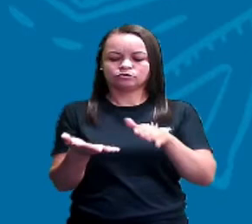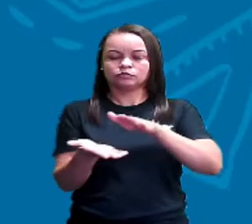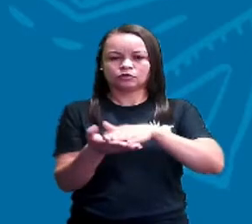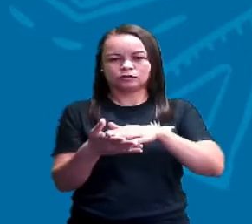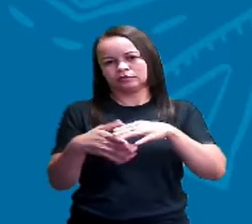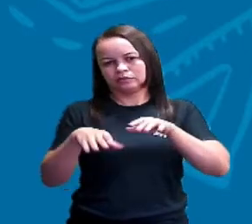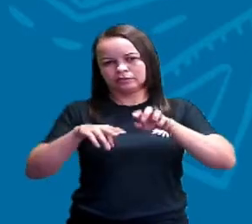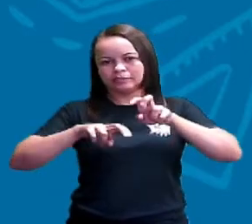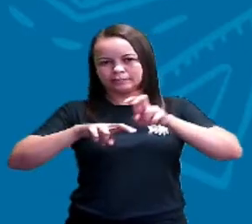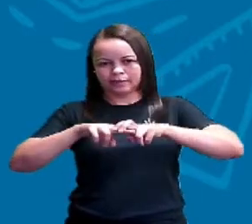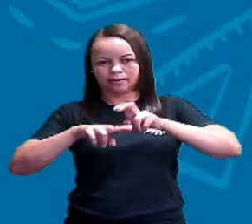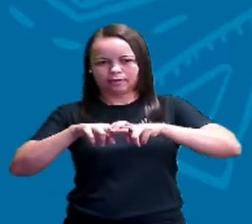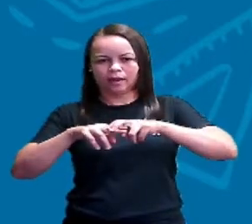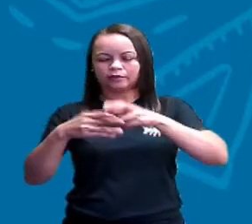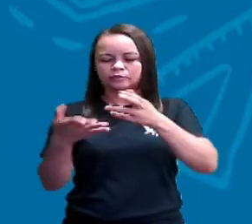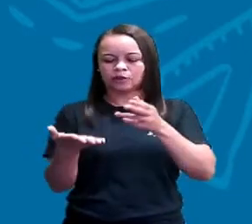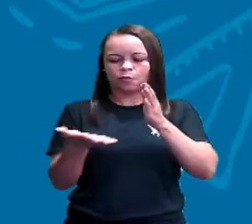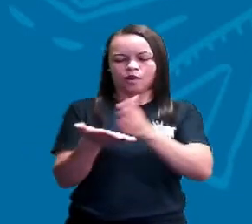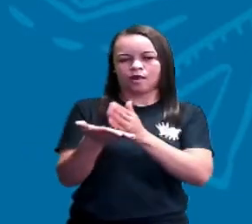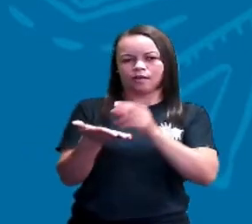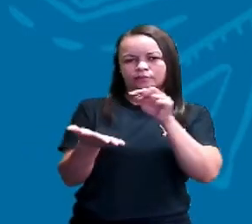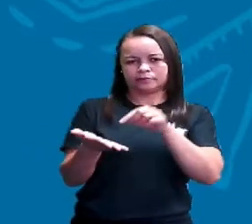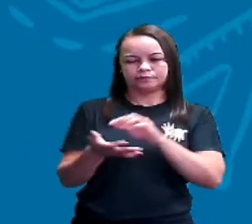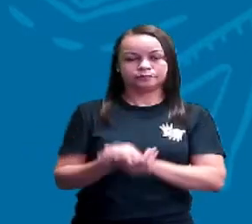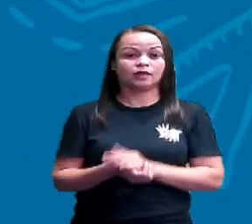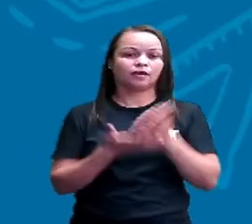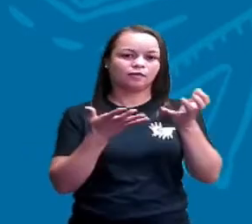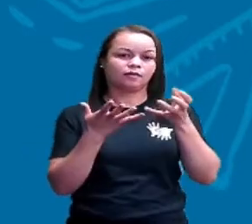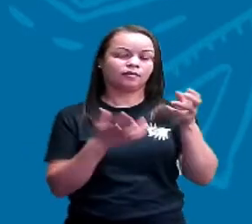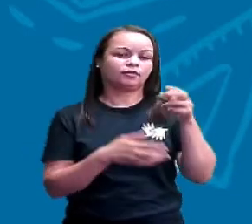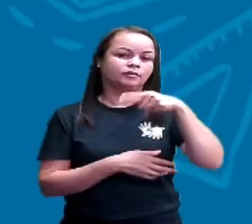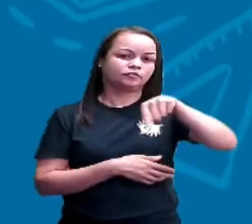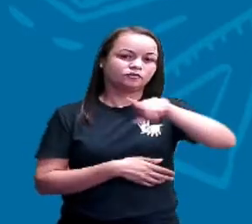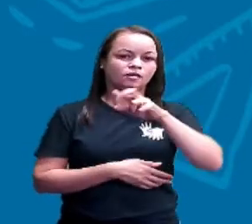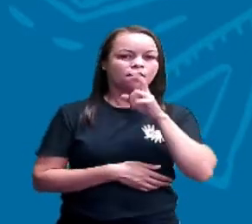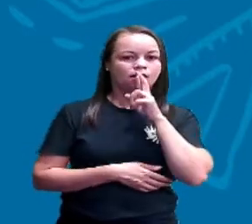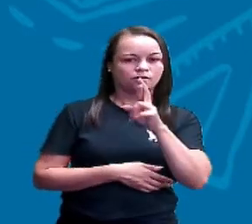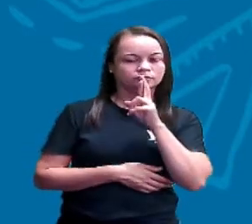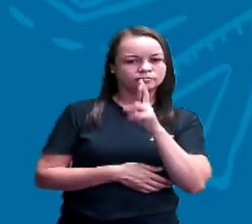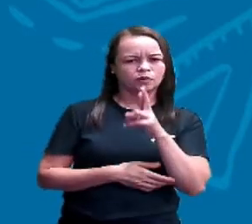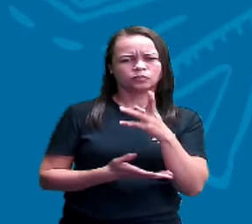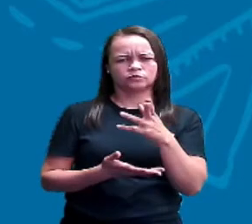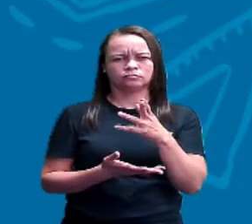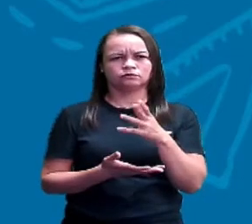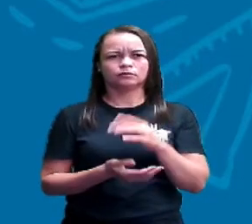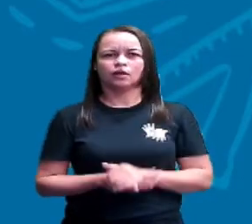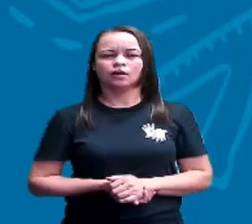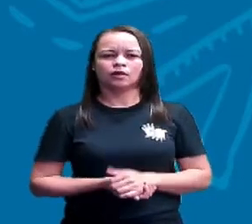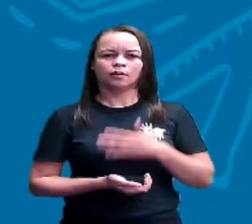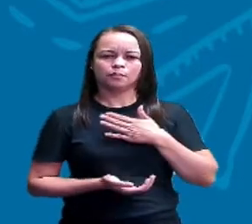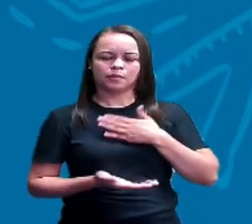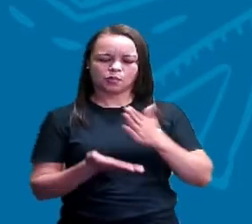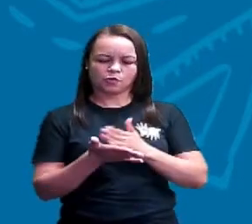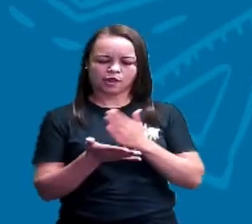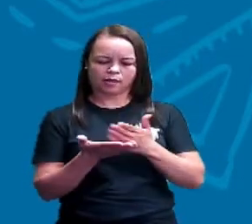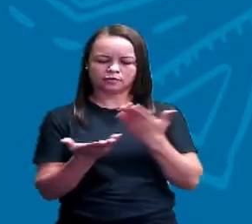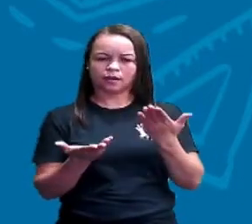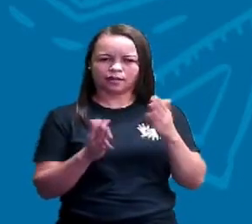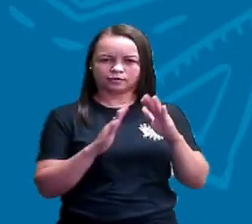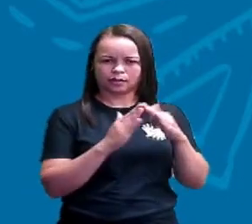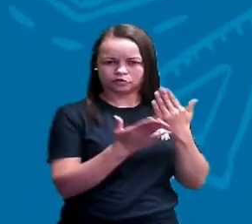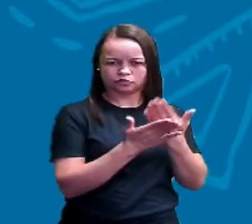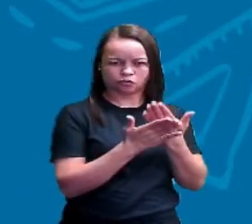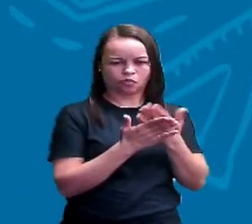algum móvel. E eu quero que vocês respondam: meu caderno da escola, o caderno da escola